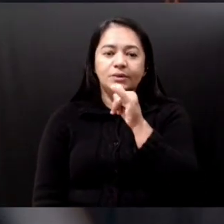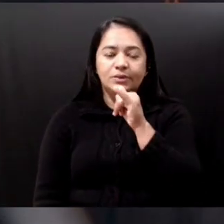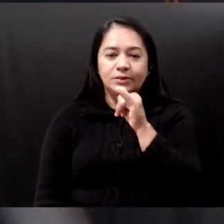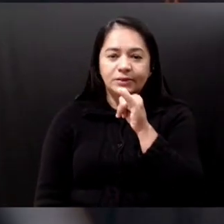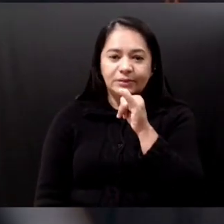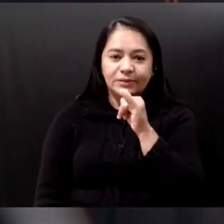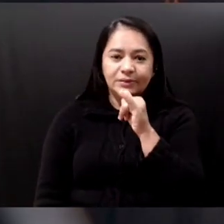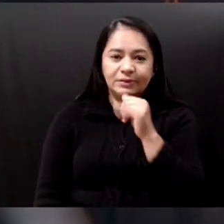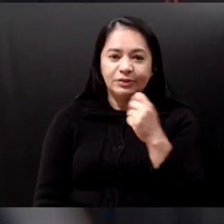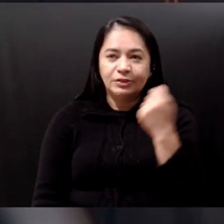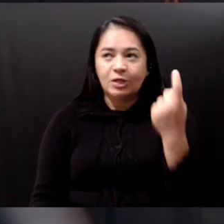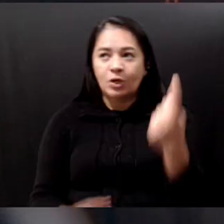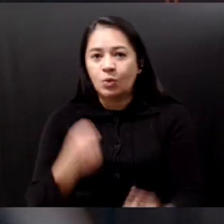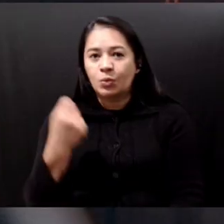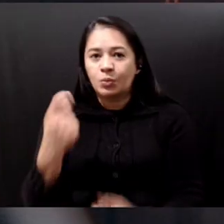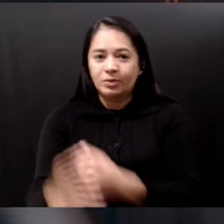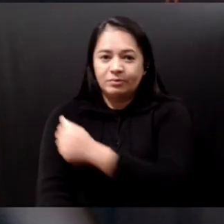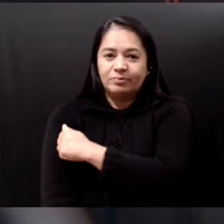que, assim, eh,